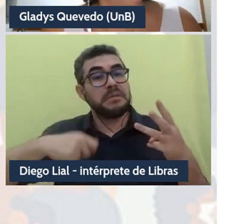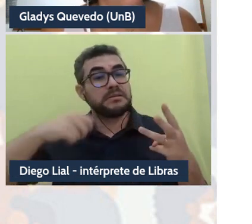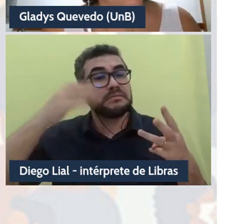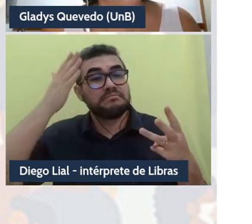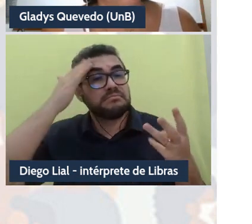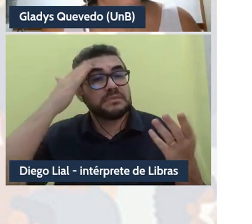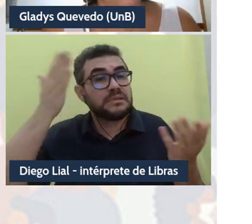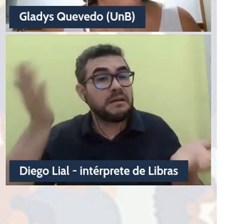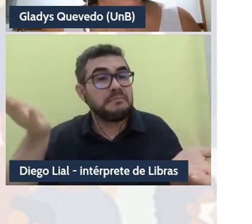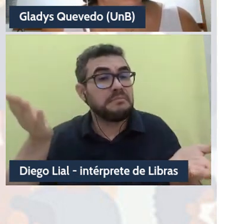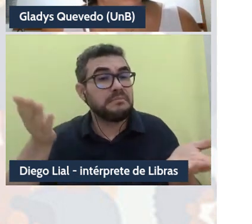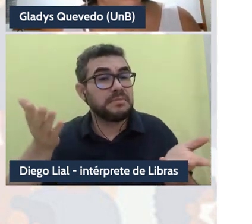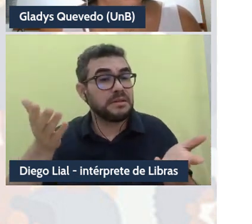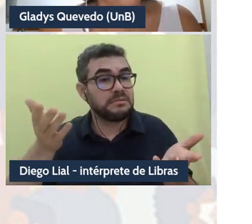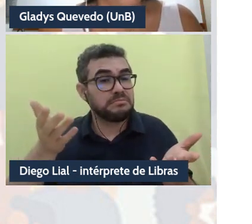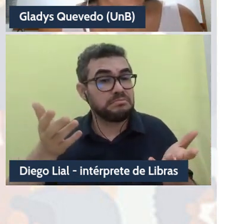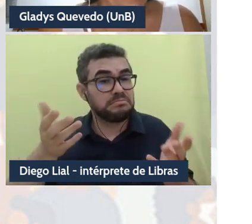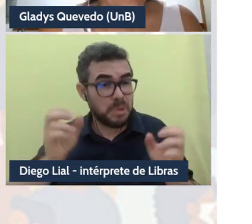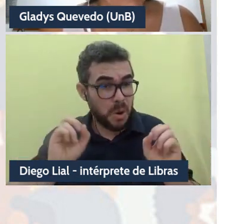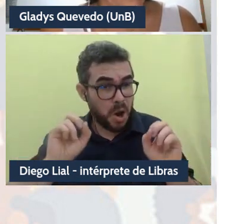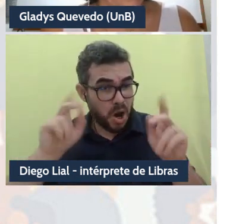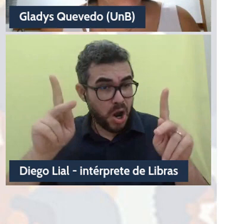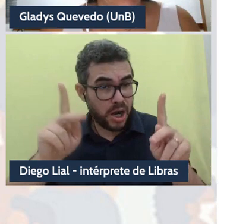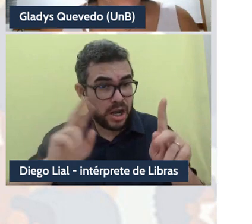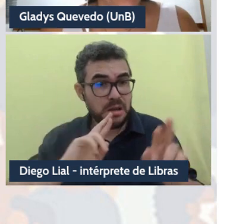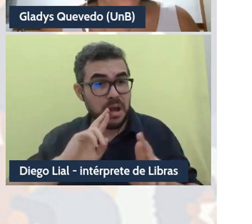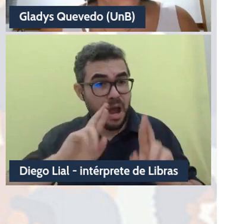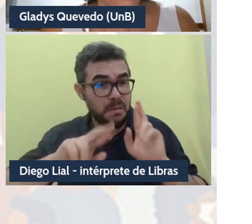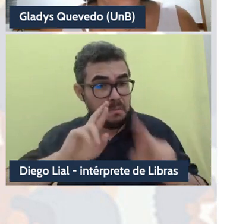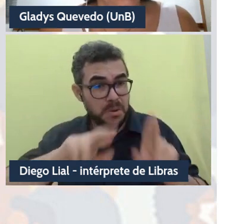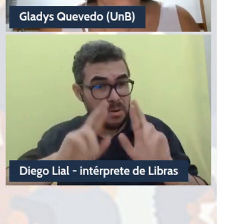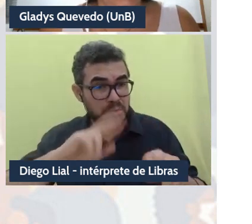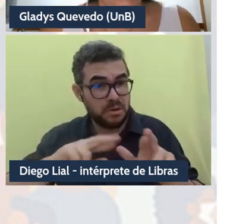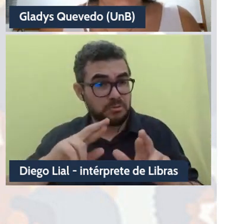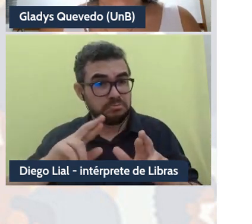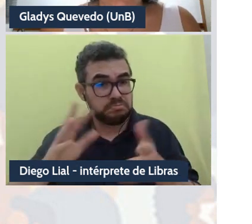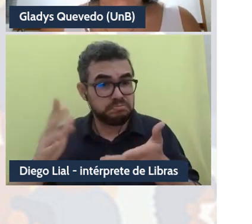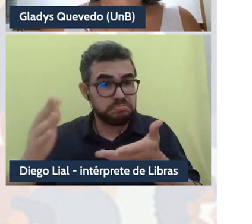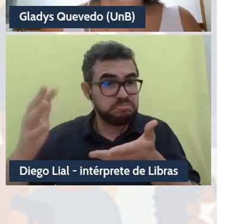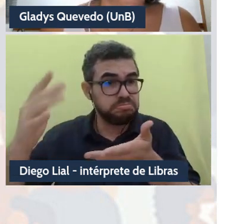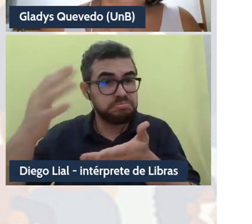com os resultados. Né? Se é só para classificar aluno,